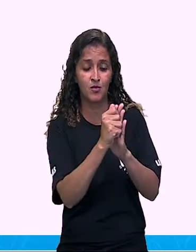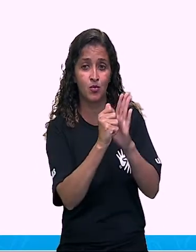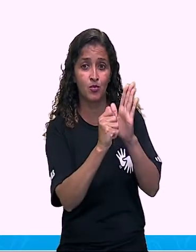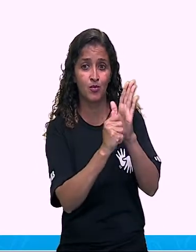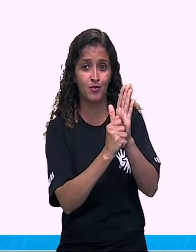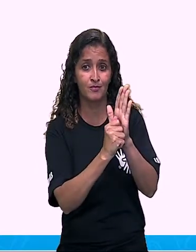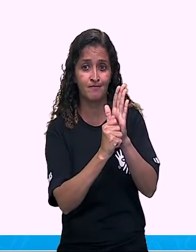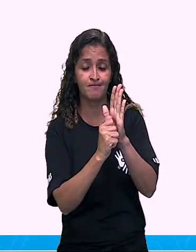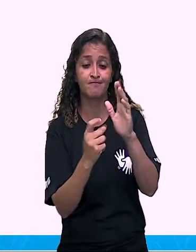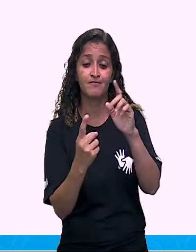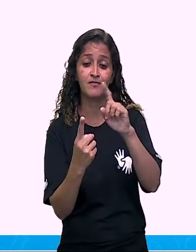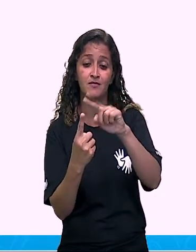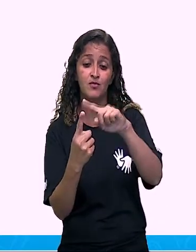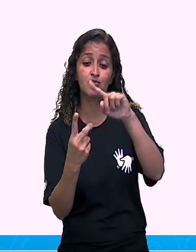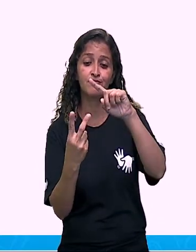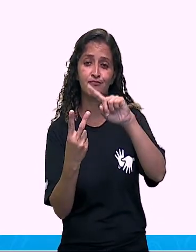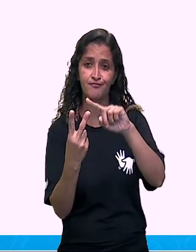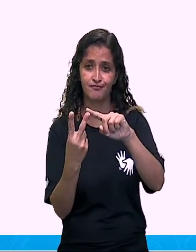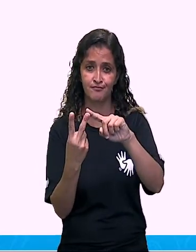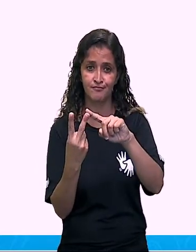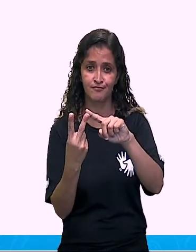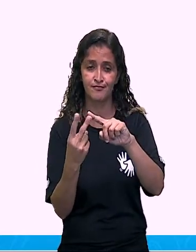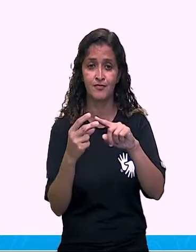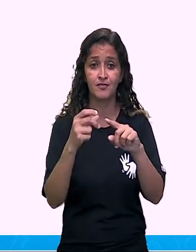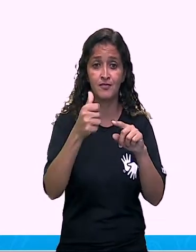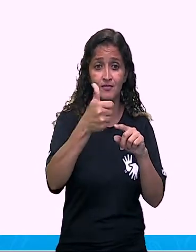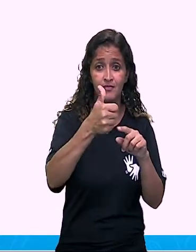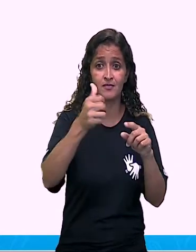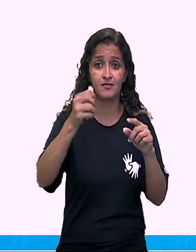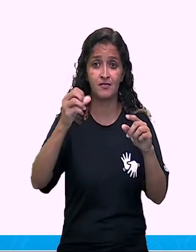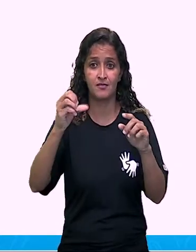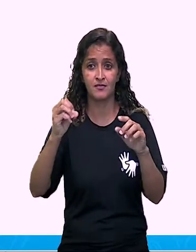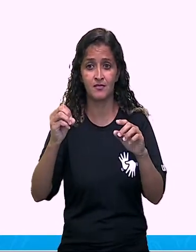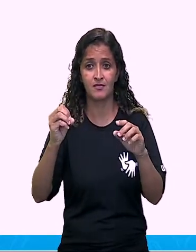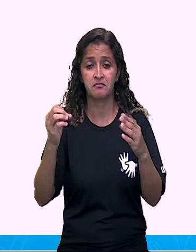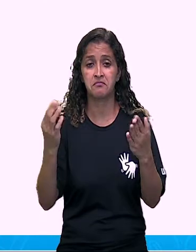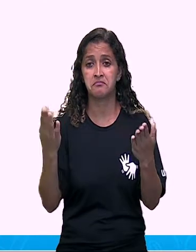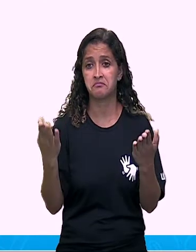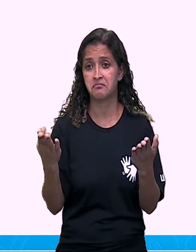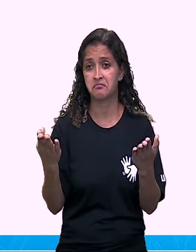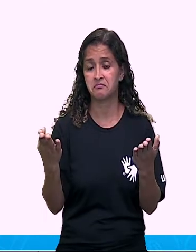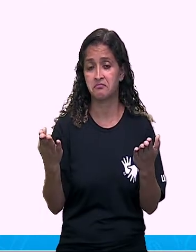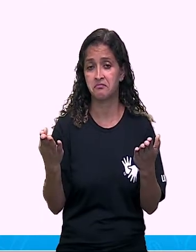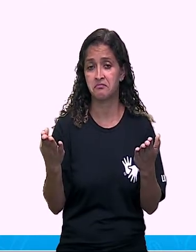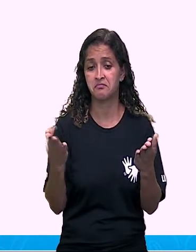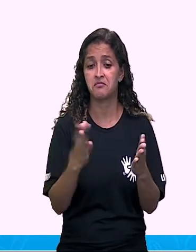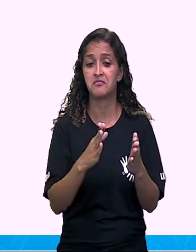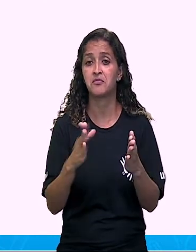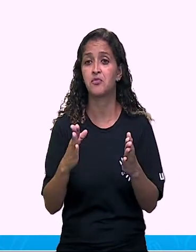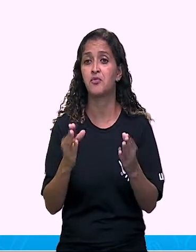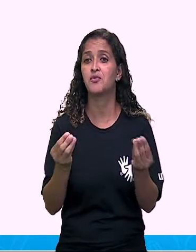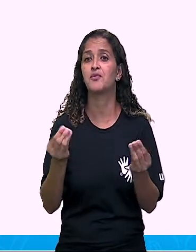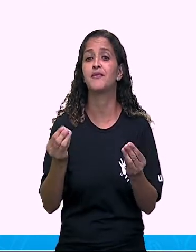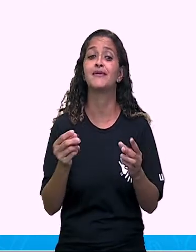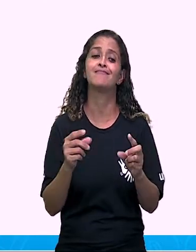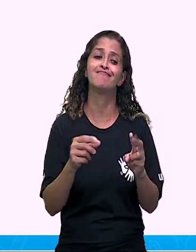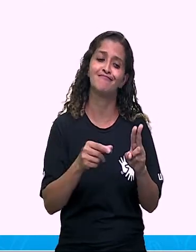Ó, 1, 2 algarismos. E aí? Aí você já tem que passar para a casa da